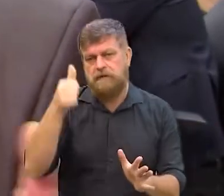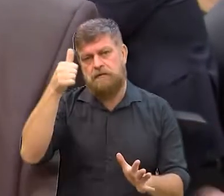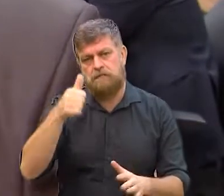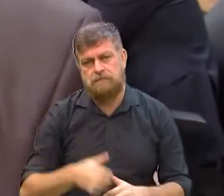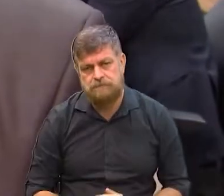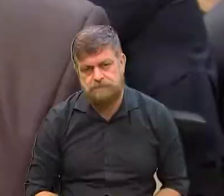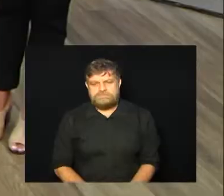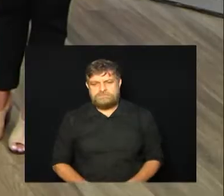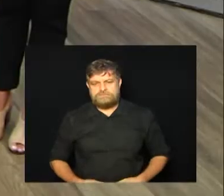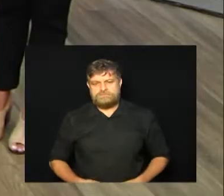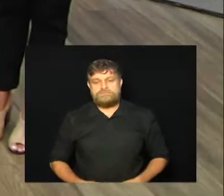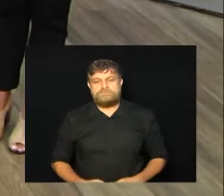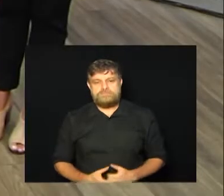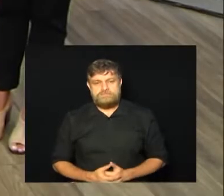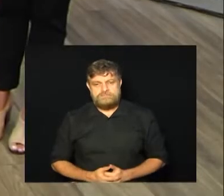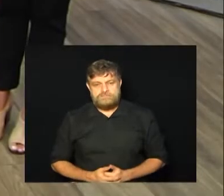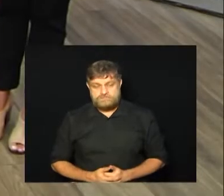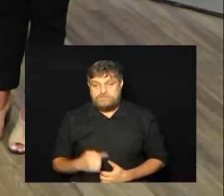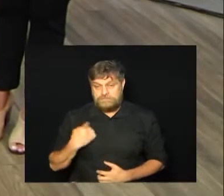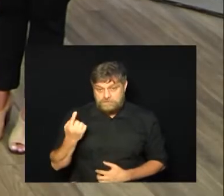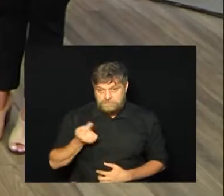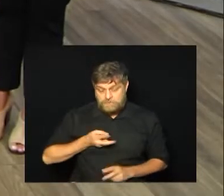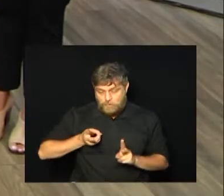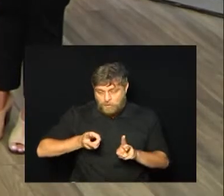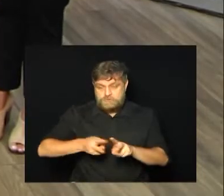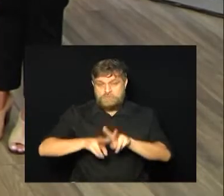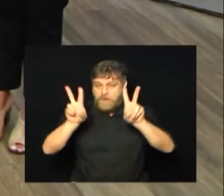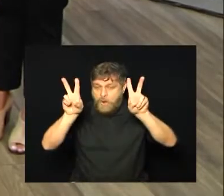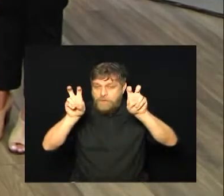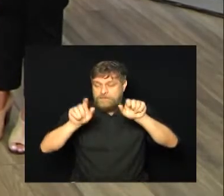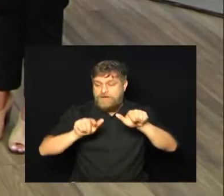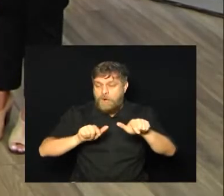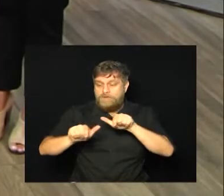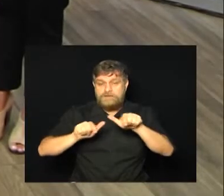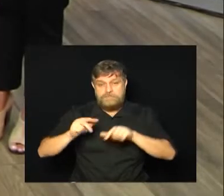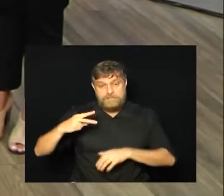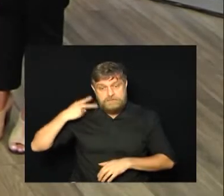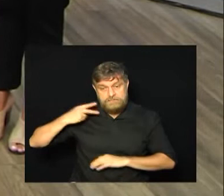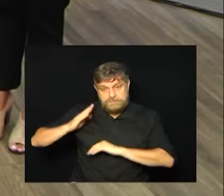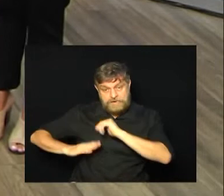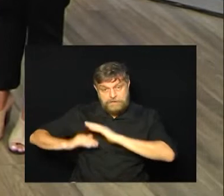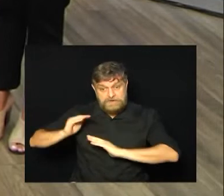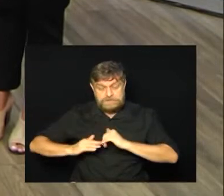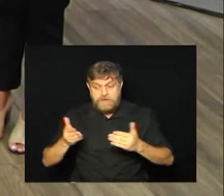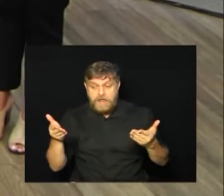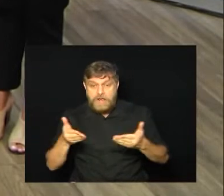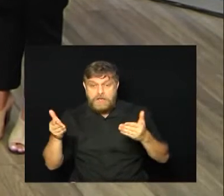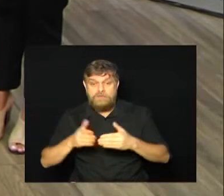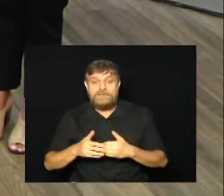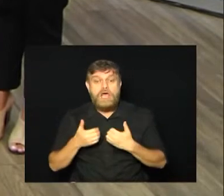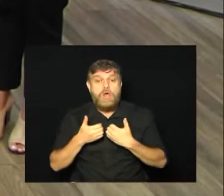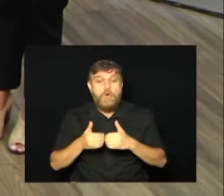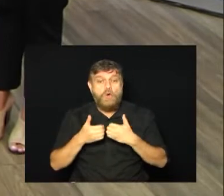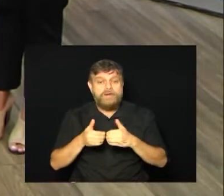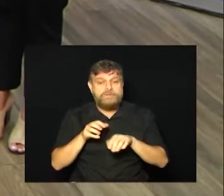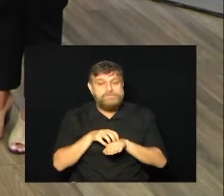a população é em primeiro lugar. E a gente continua falando sobre o trabalho dos parlamentares, agora sobre transporte,